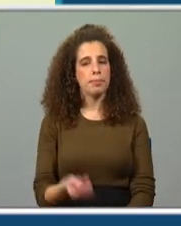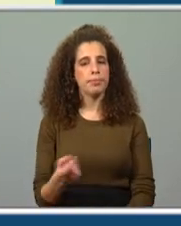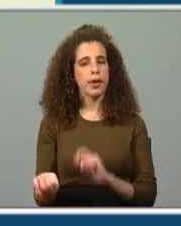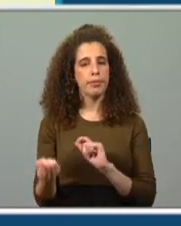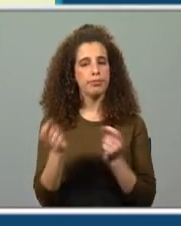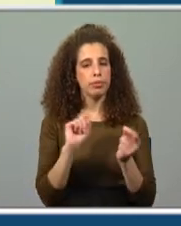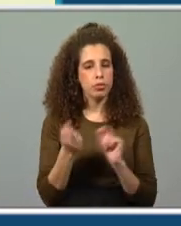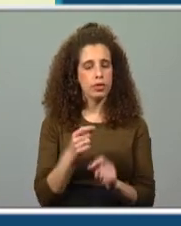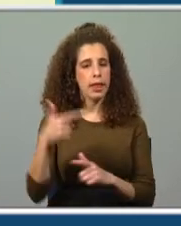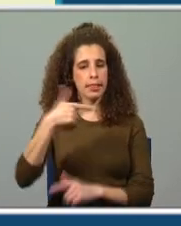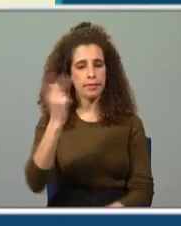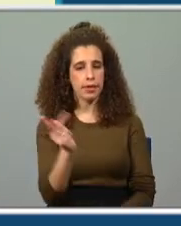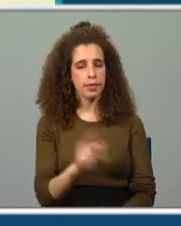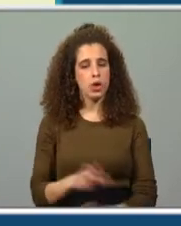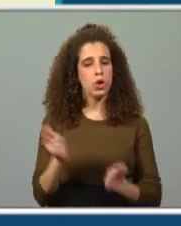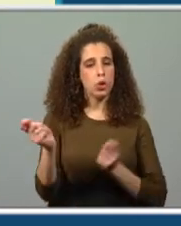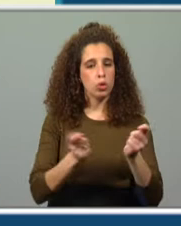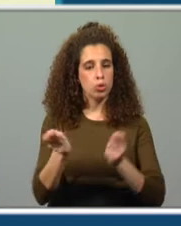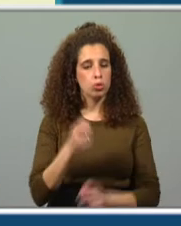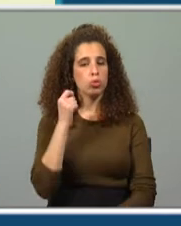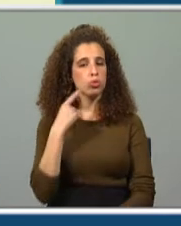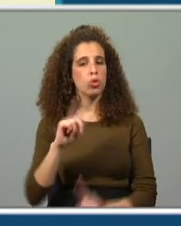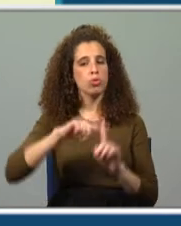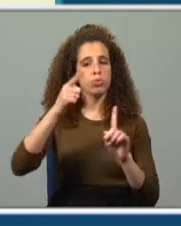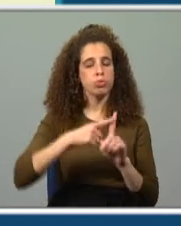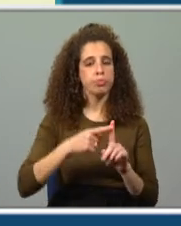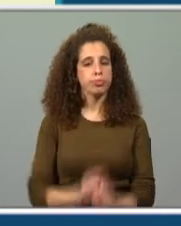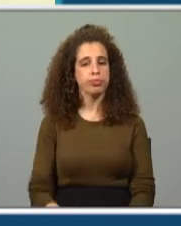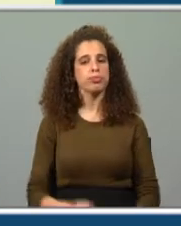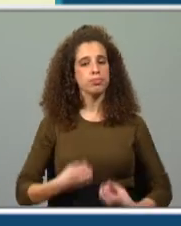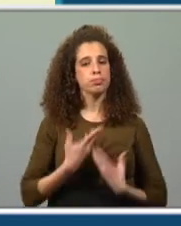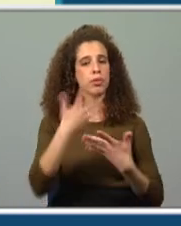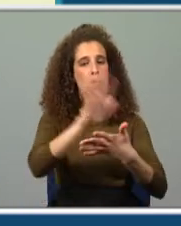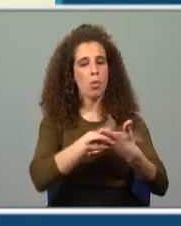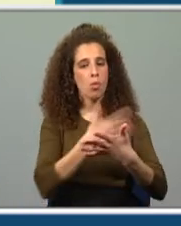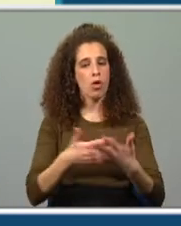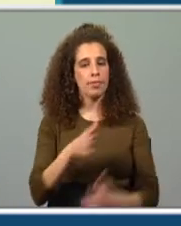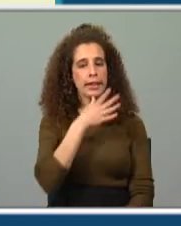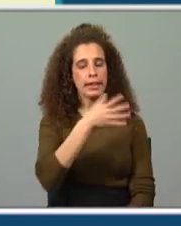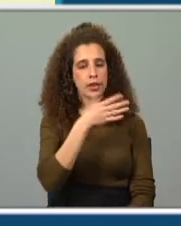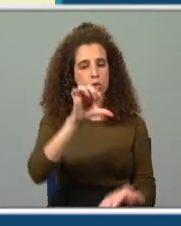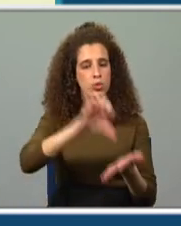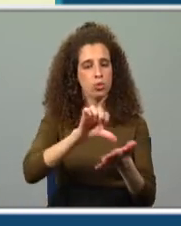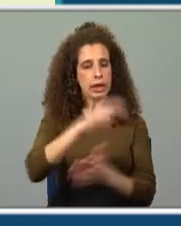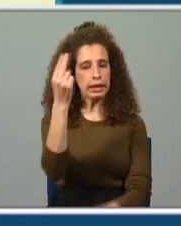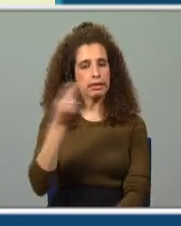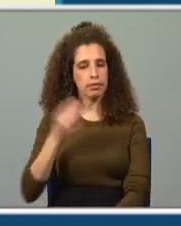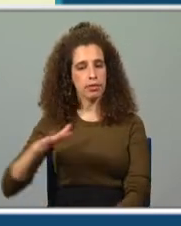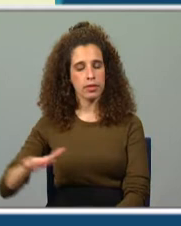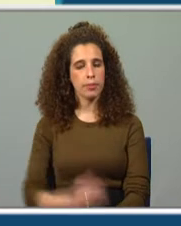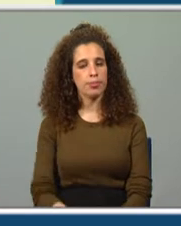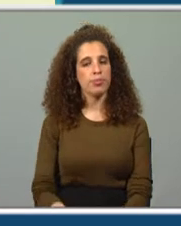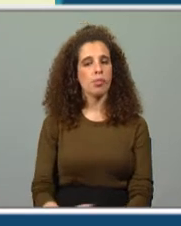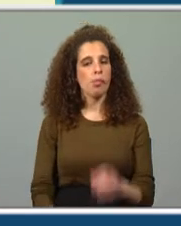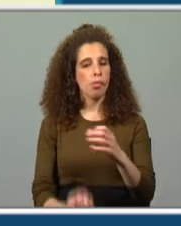televisão. Foi coordenador do curso anual de expressão poética e narrativa no Centro de Arte Infantil da